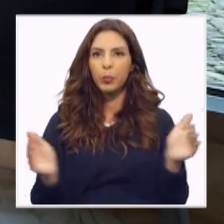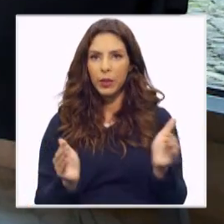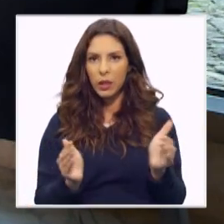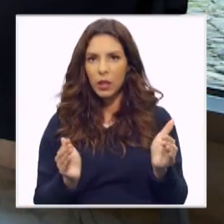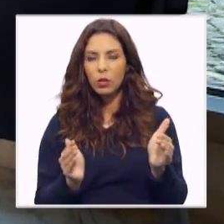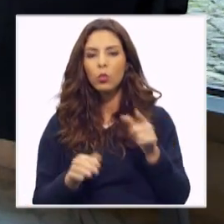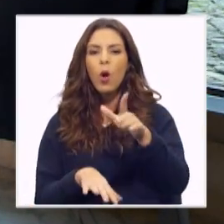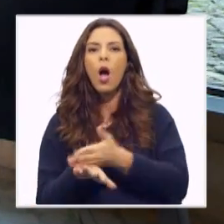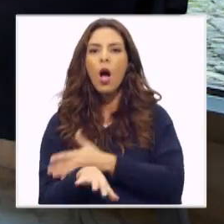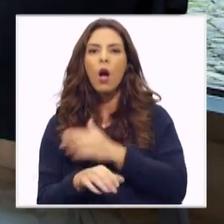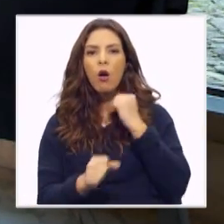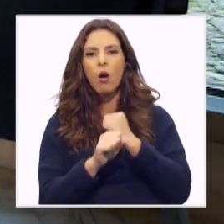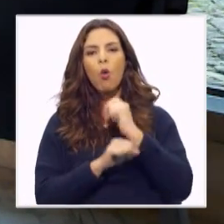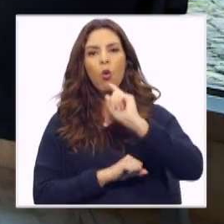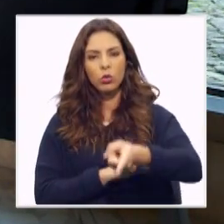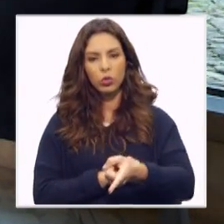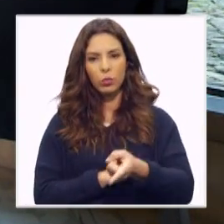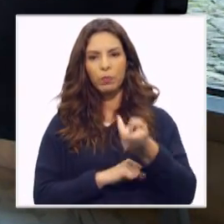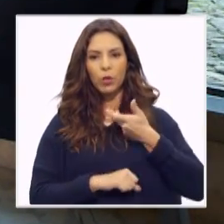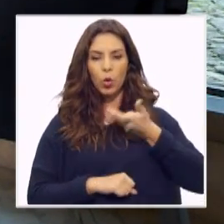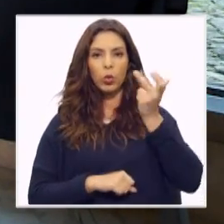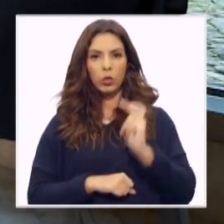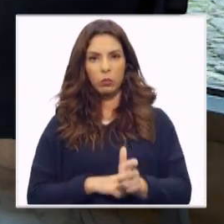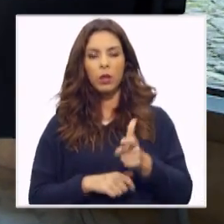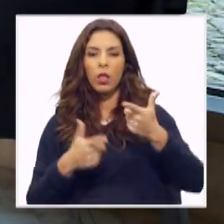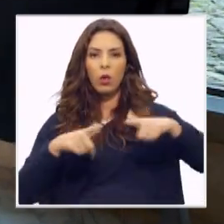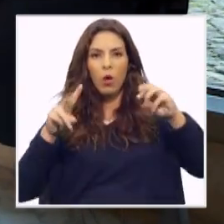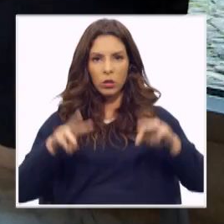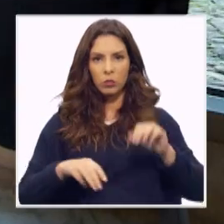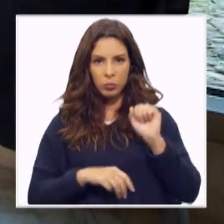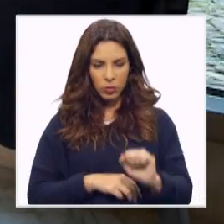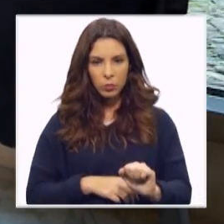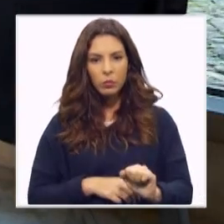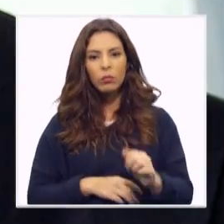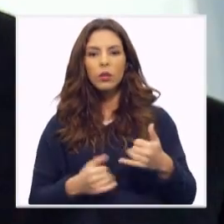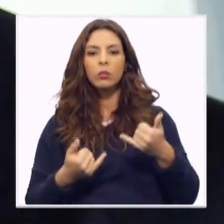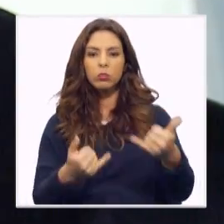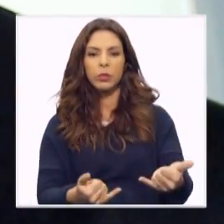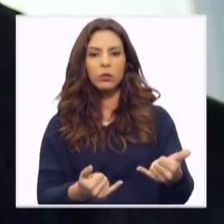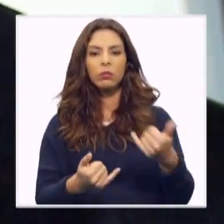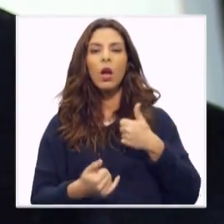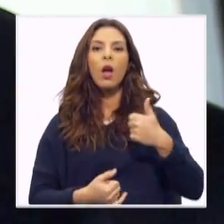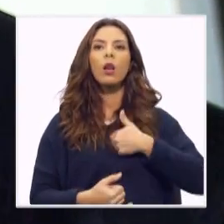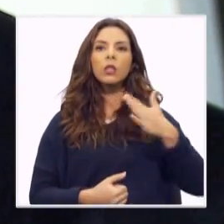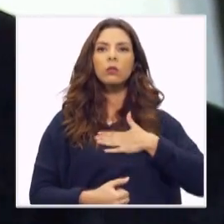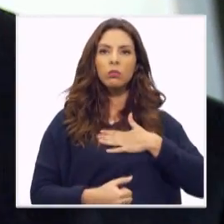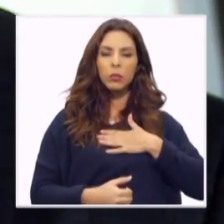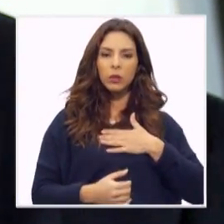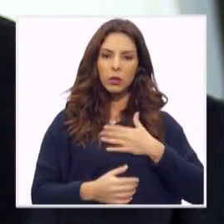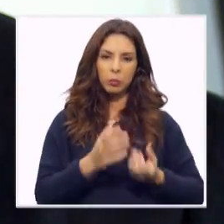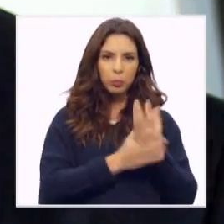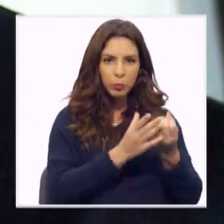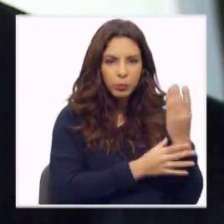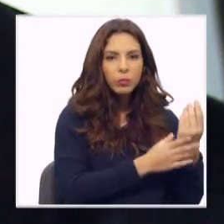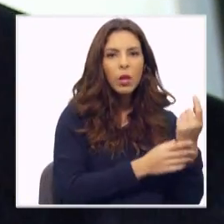startup, o que é que o Vasco fazia? Eu fiz doutoramento em processamento de linguagem natural e a seguir a isso fiz várias